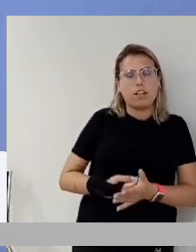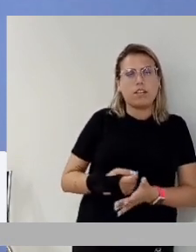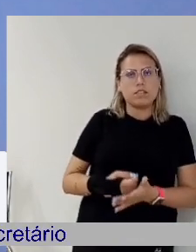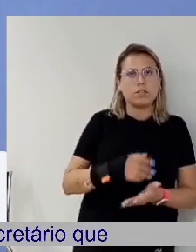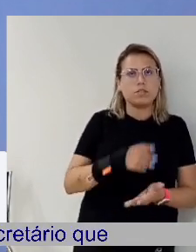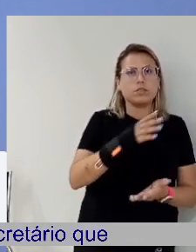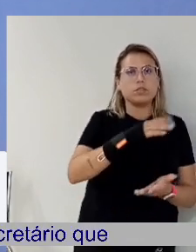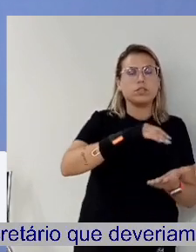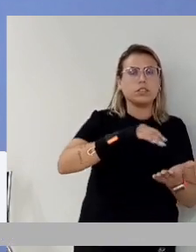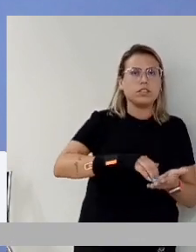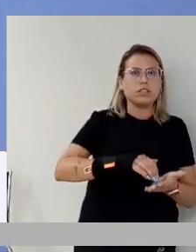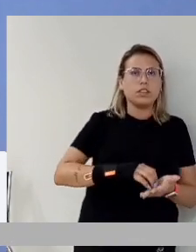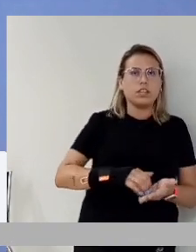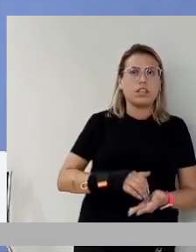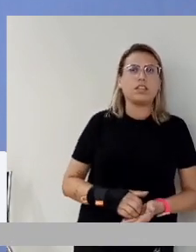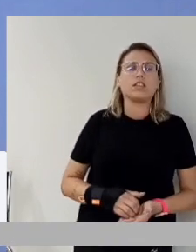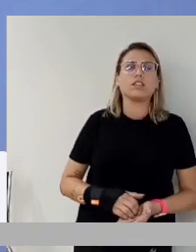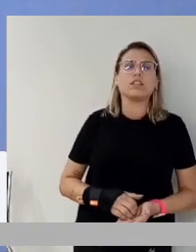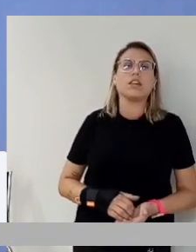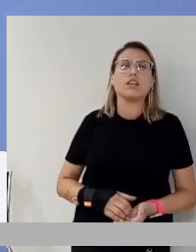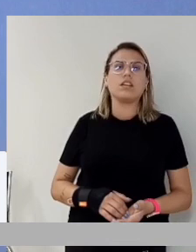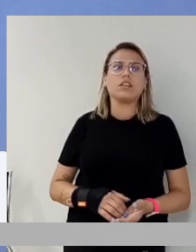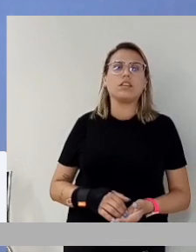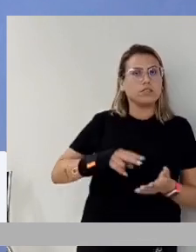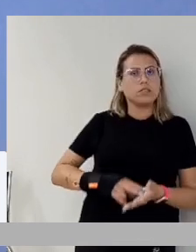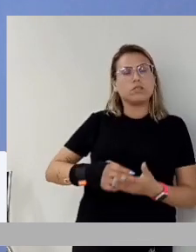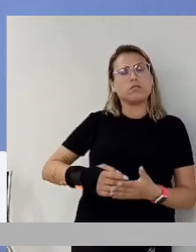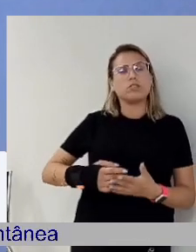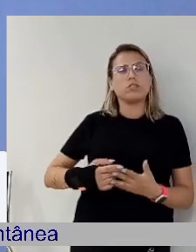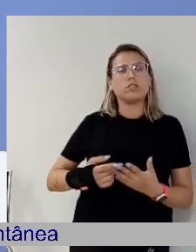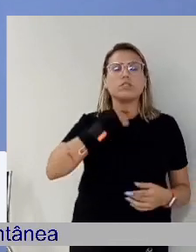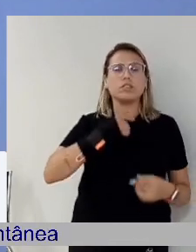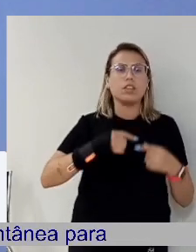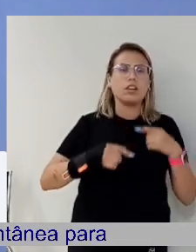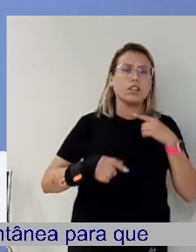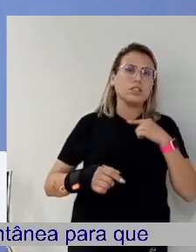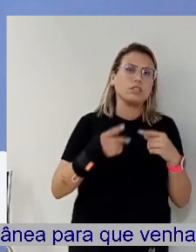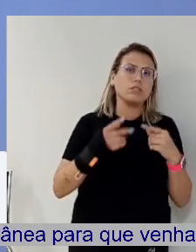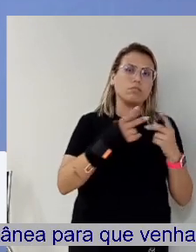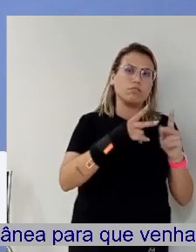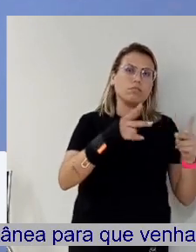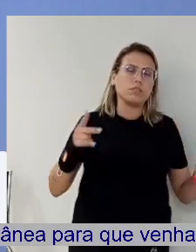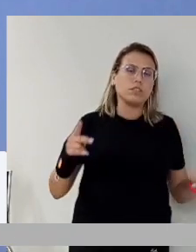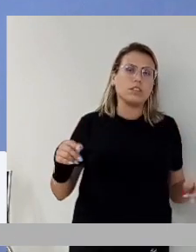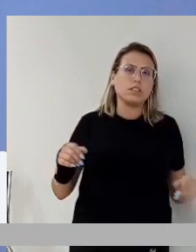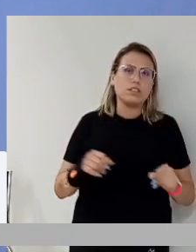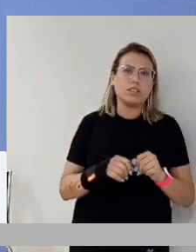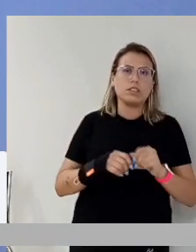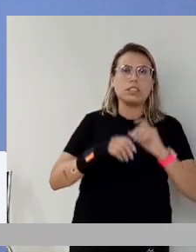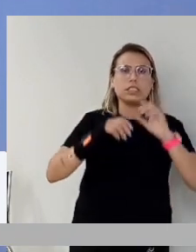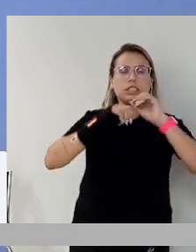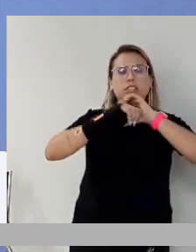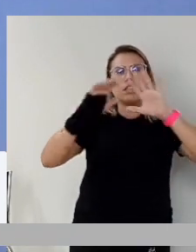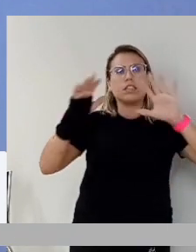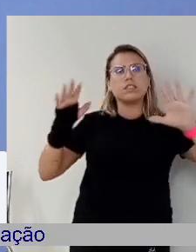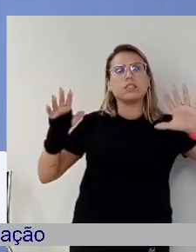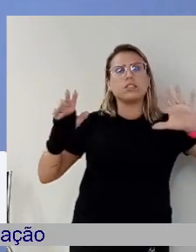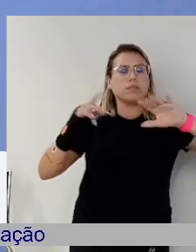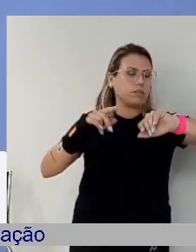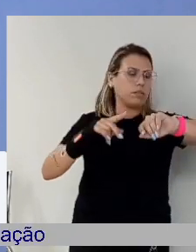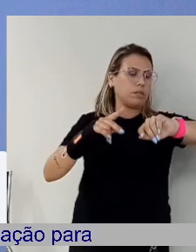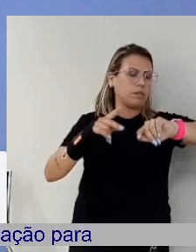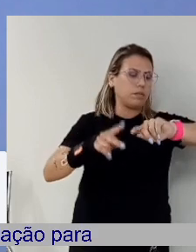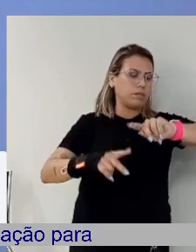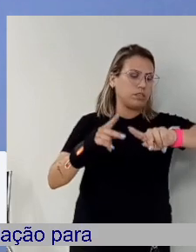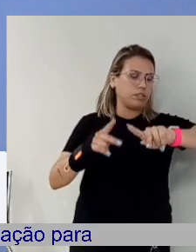que deveriam todos fazer isso aqui de forma espontânea para que venha fazer o esclarecimento tanto paraa população